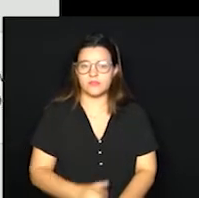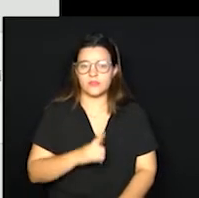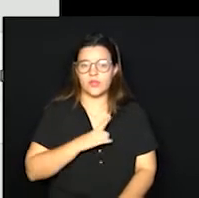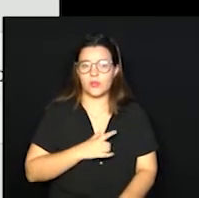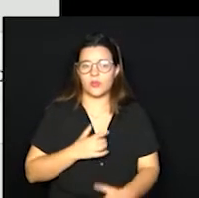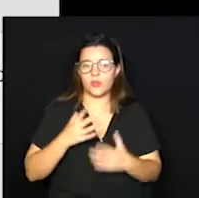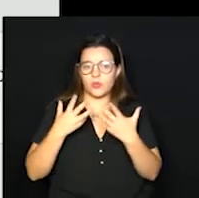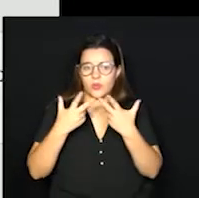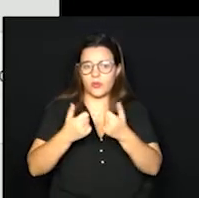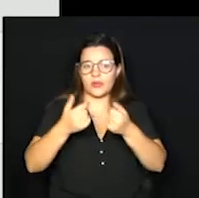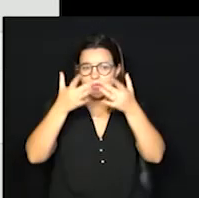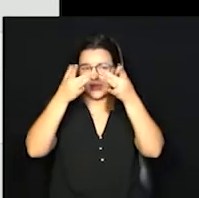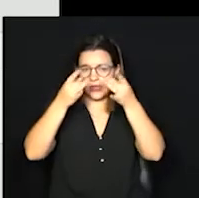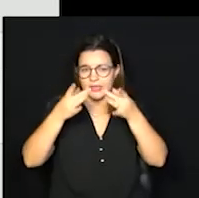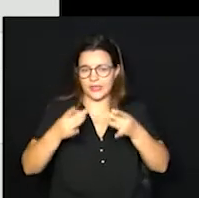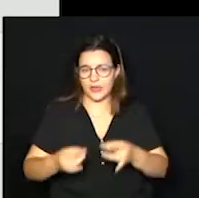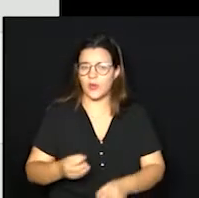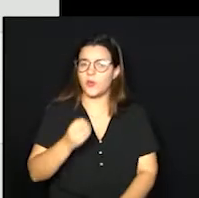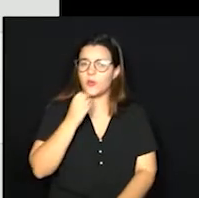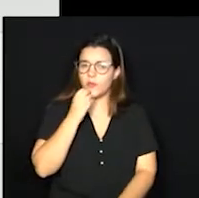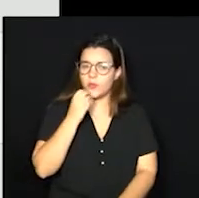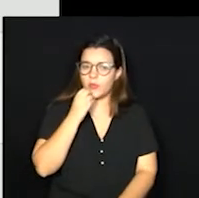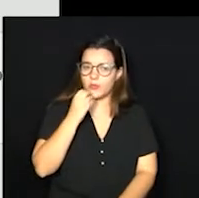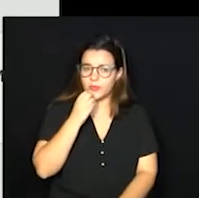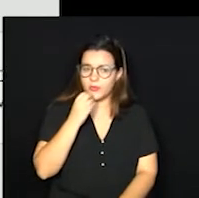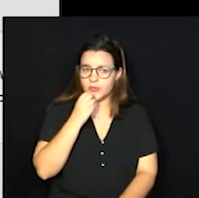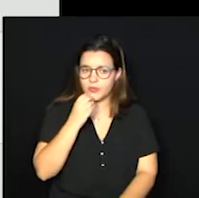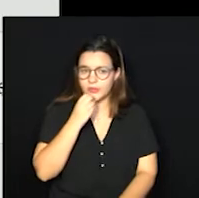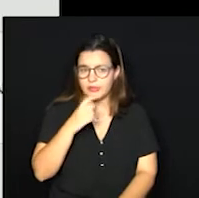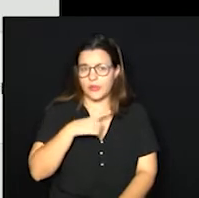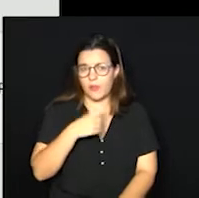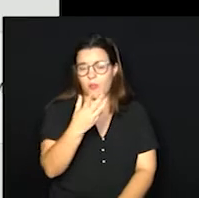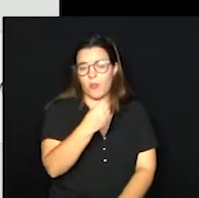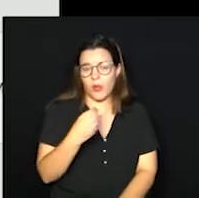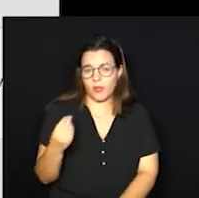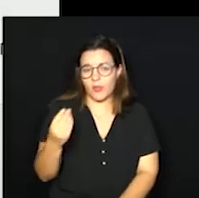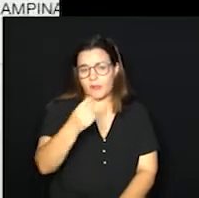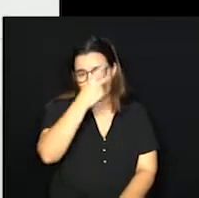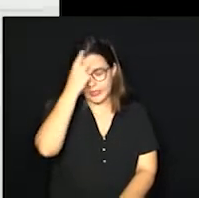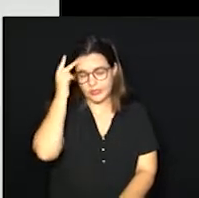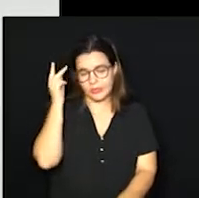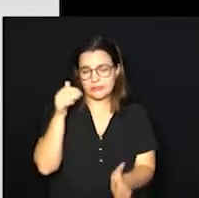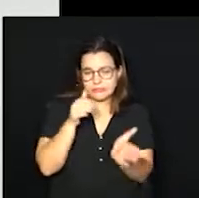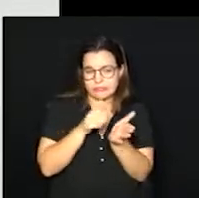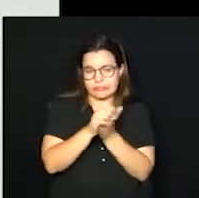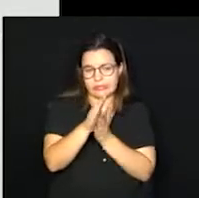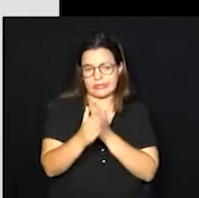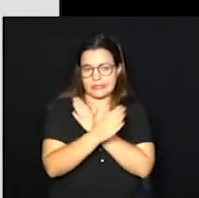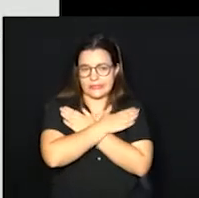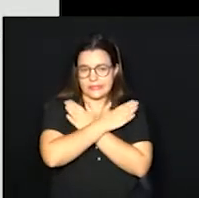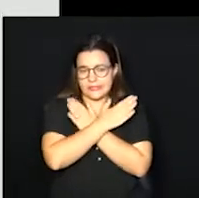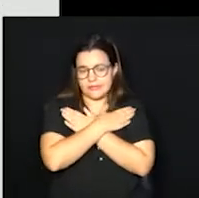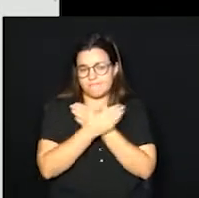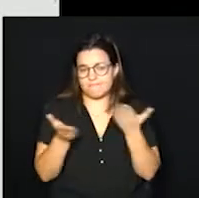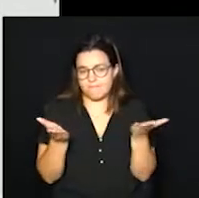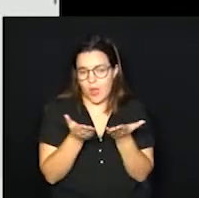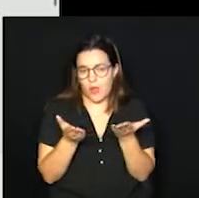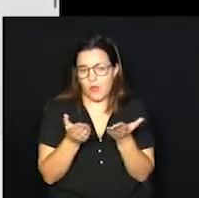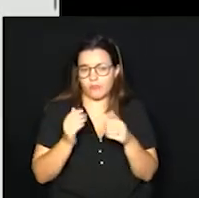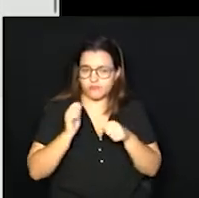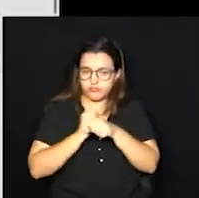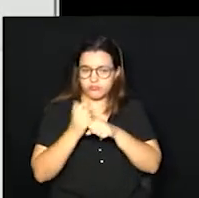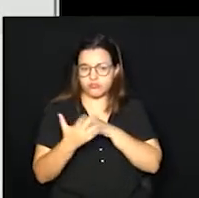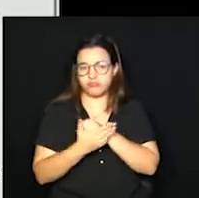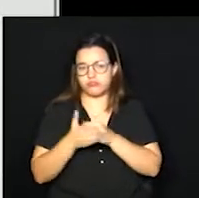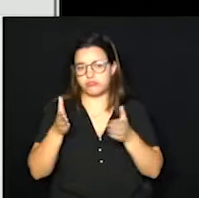isso detalhado, é uma oportunidade, até porque tem muita gente que acabou perdendo o emprego nesse período